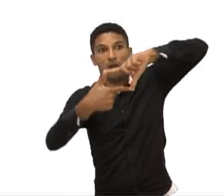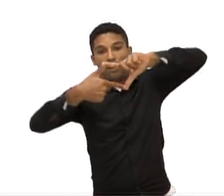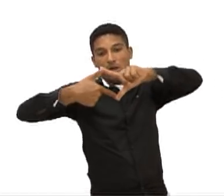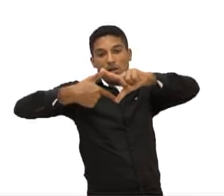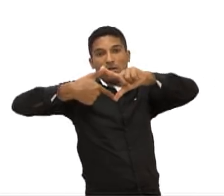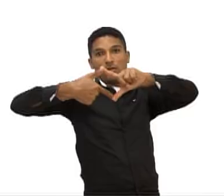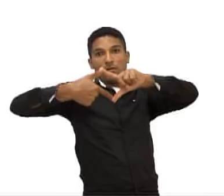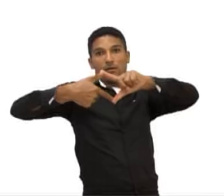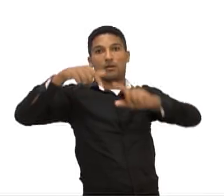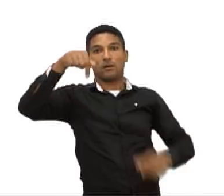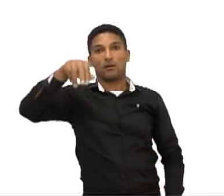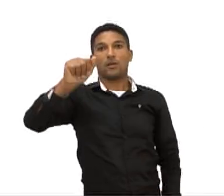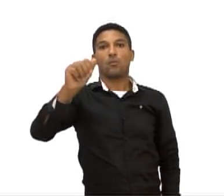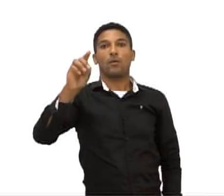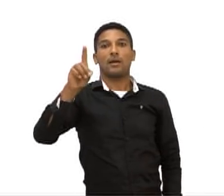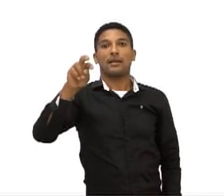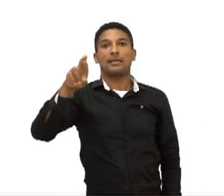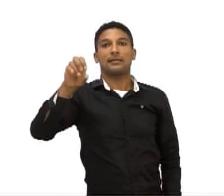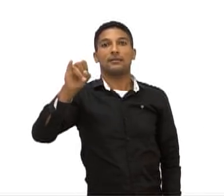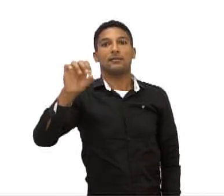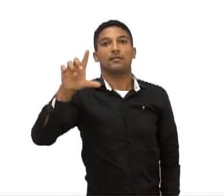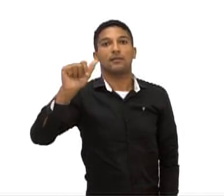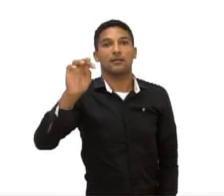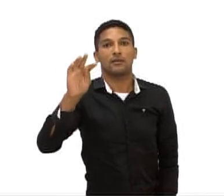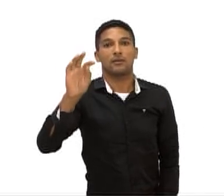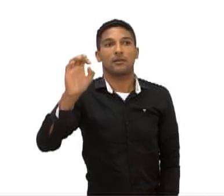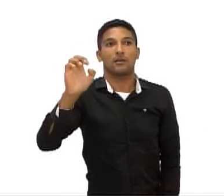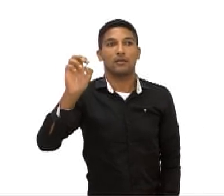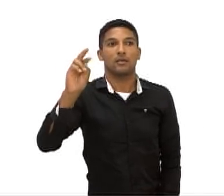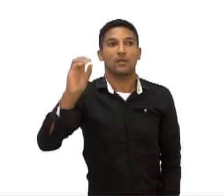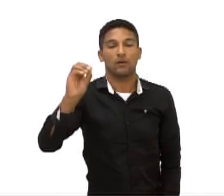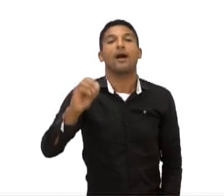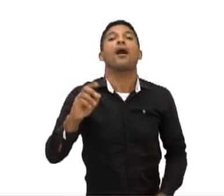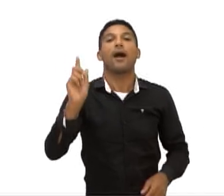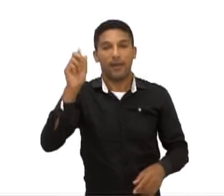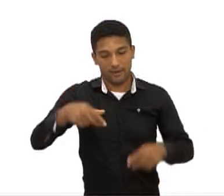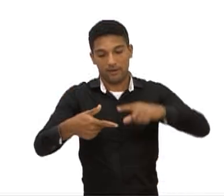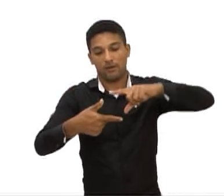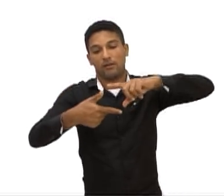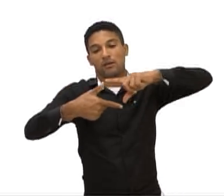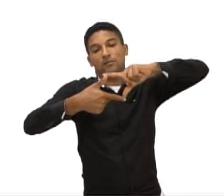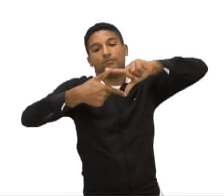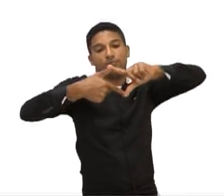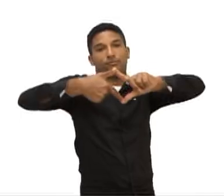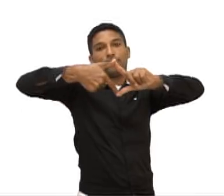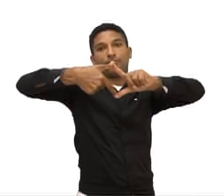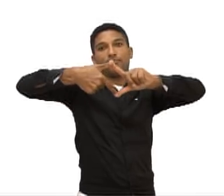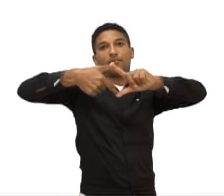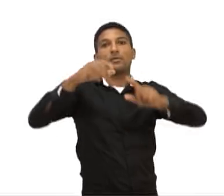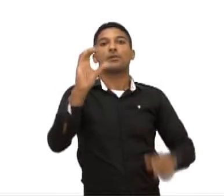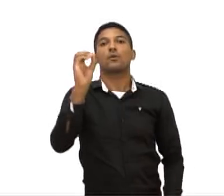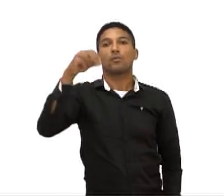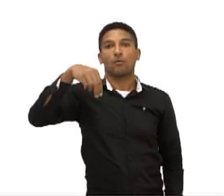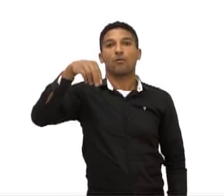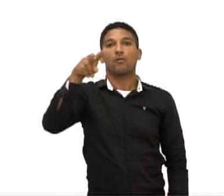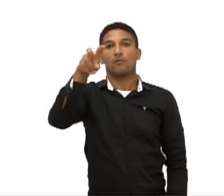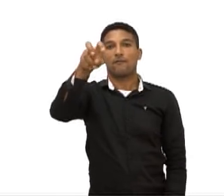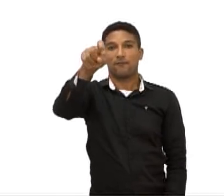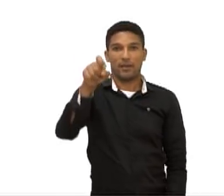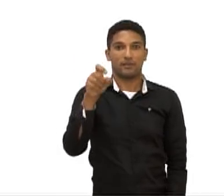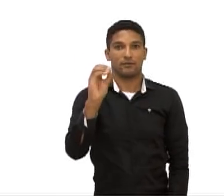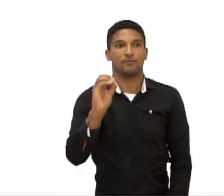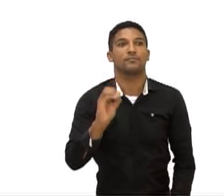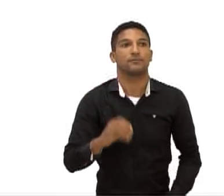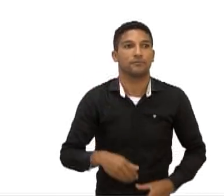não convexo que a professora falou para vocês, aquela figura roxinha. Aí eu tenho também esse rosinha aqui, que ele é